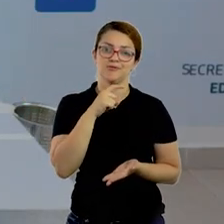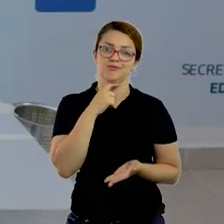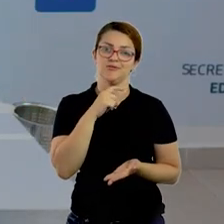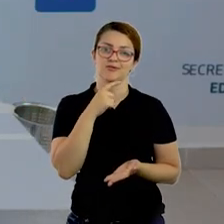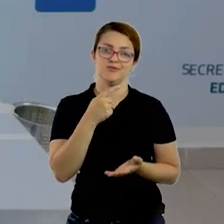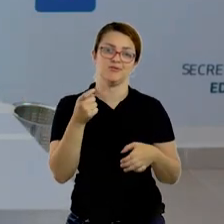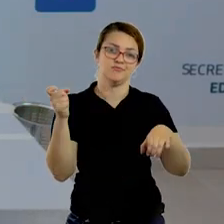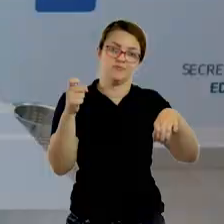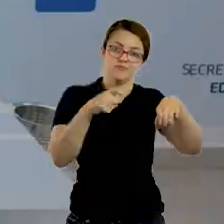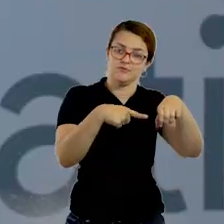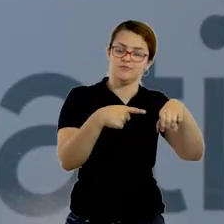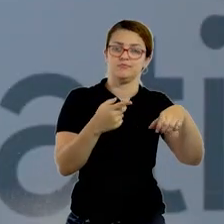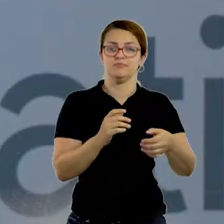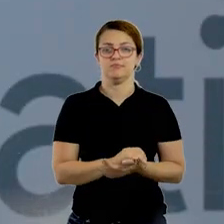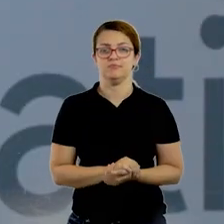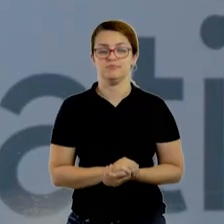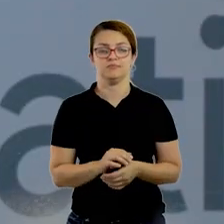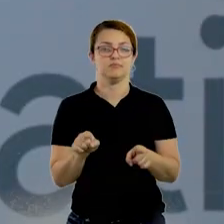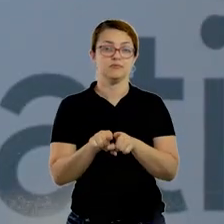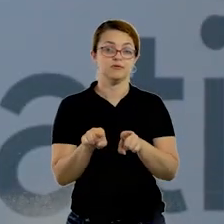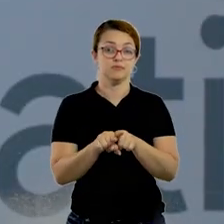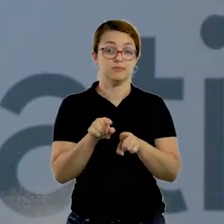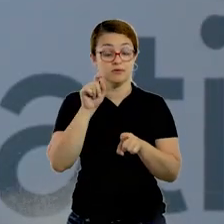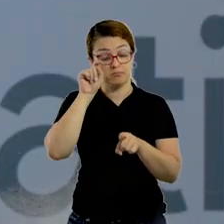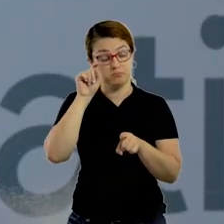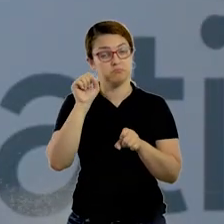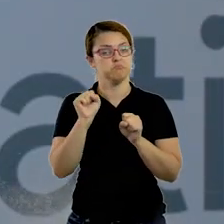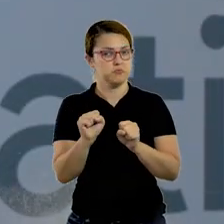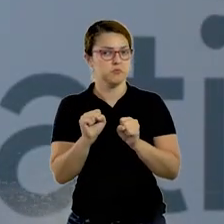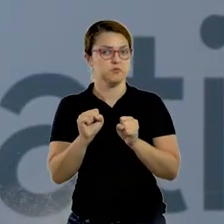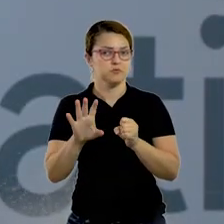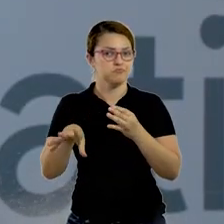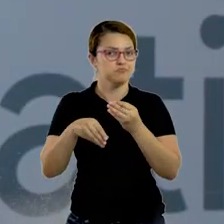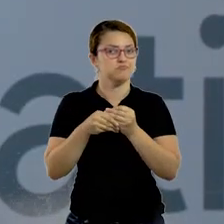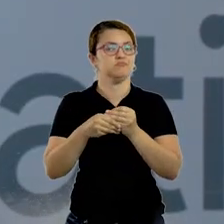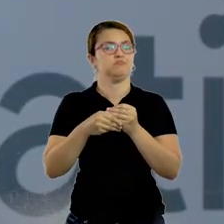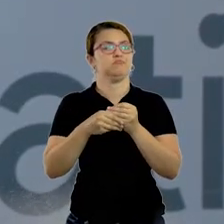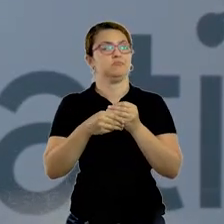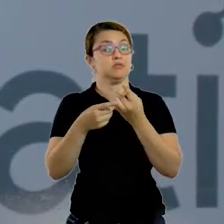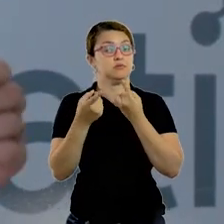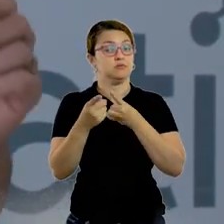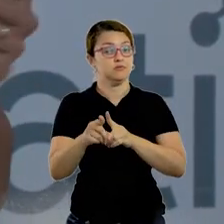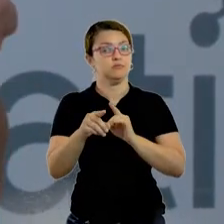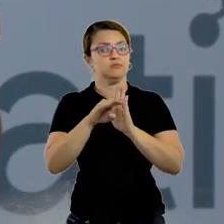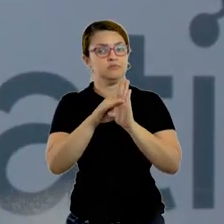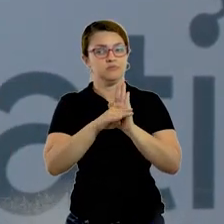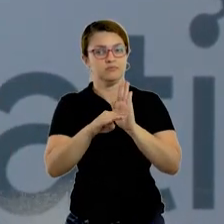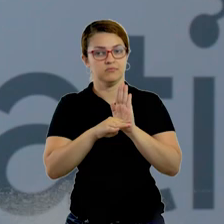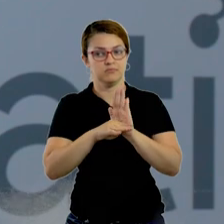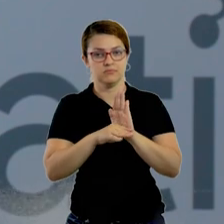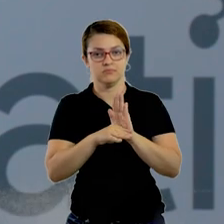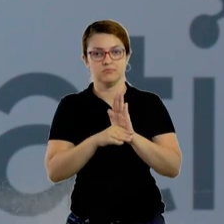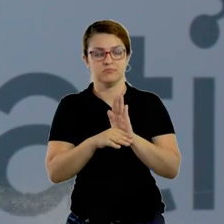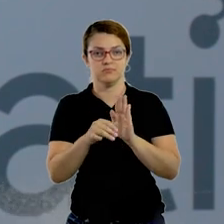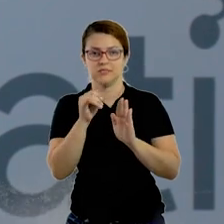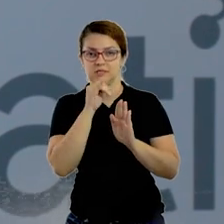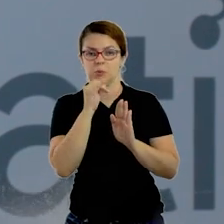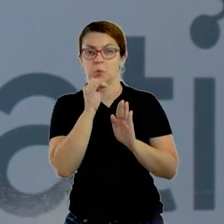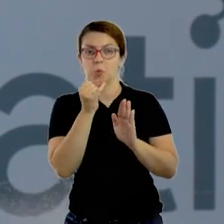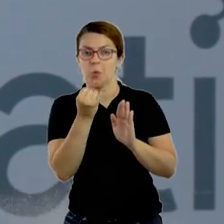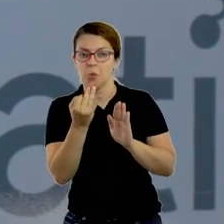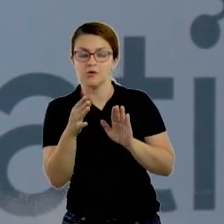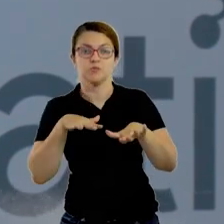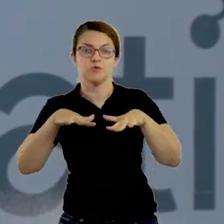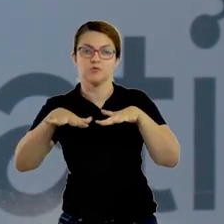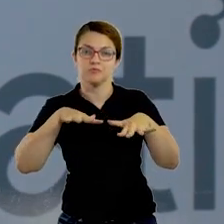alcançar. Tá? Bom, você pode também acrescentar alguns desafios para ele, tá? Determinar o número mínimo de passes